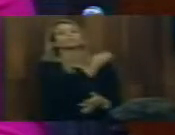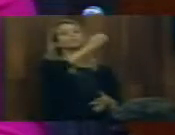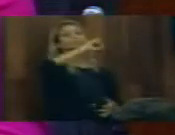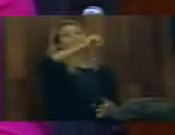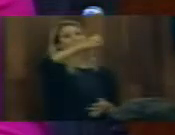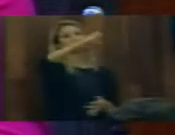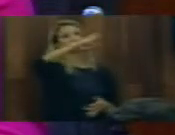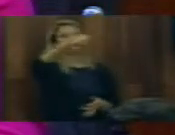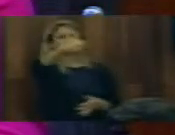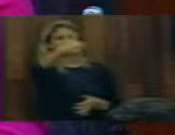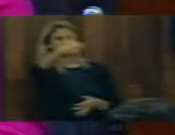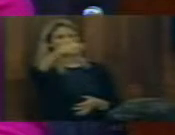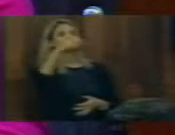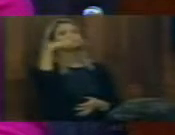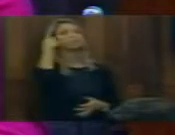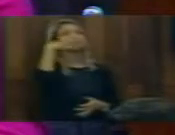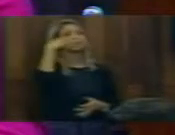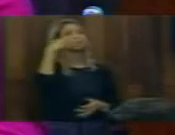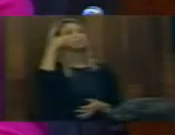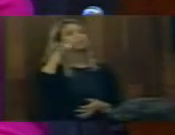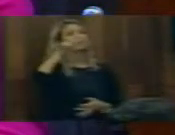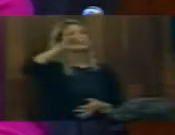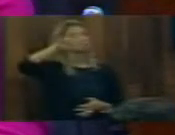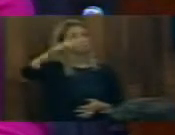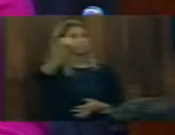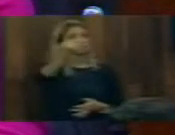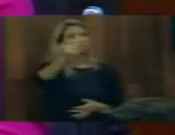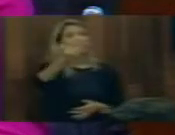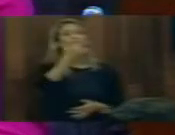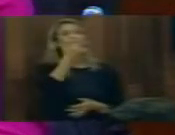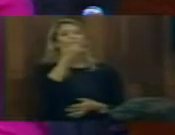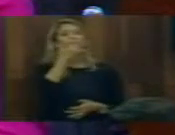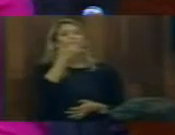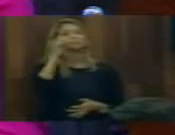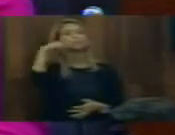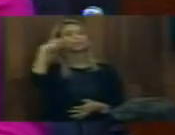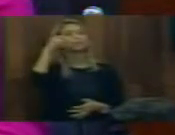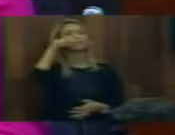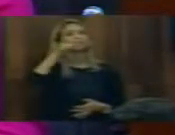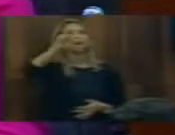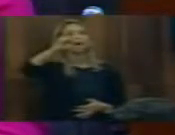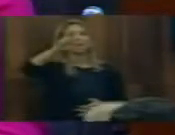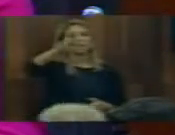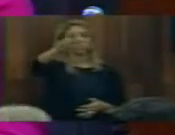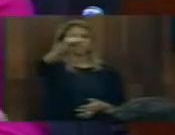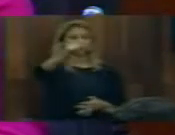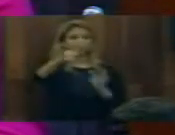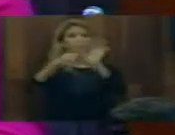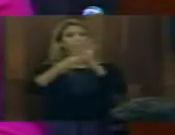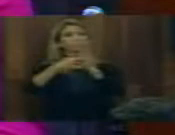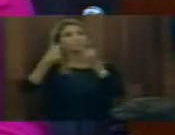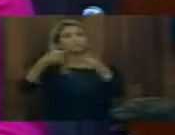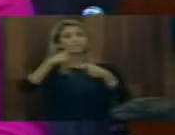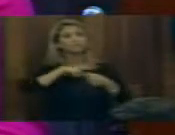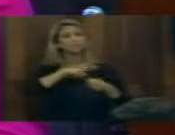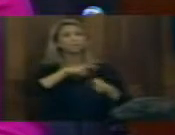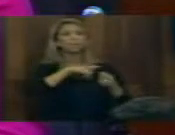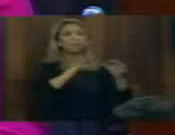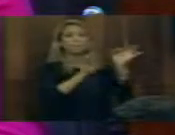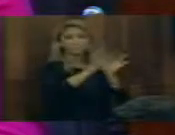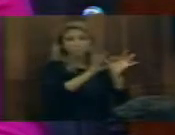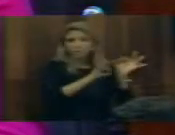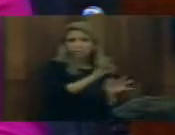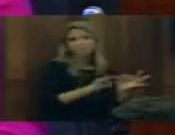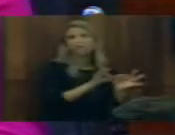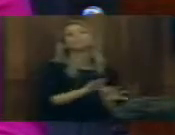0151-2018, de autoria da vereadora Alexandra Codeso, que dispõe sobre instituir o programa Oceano Sem Lixo, no município de